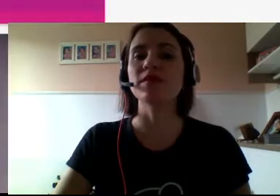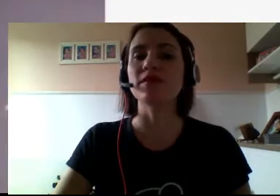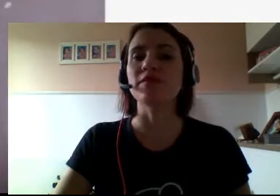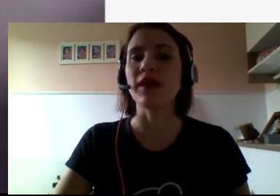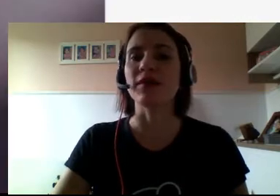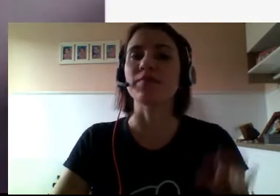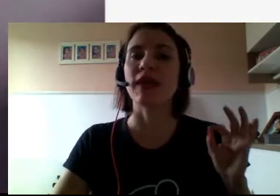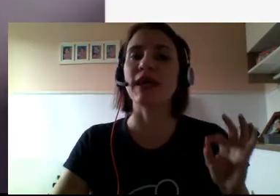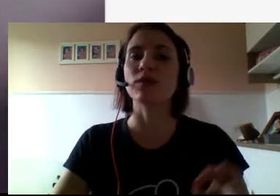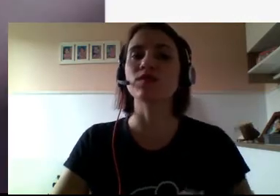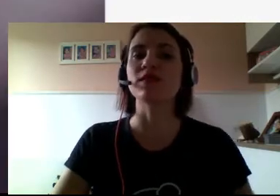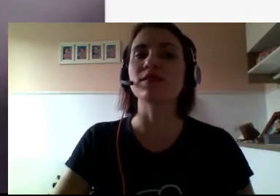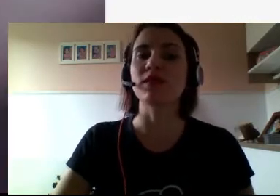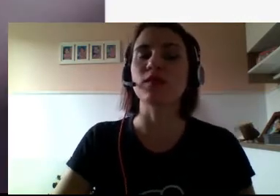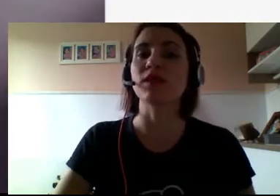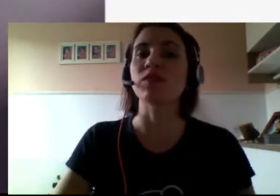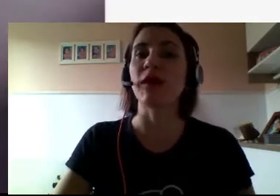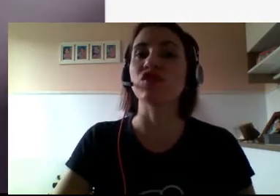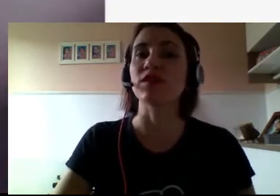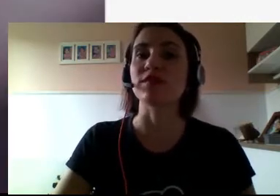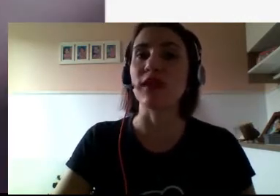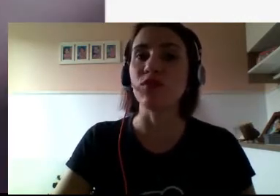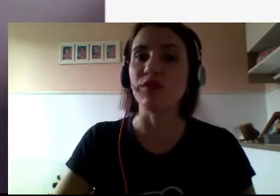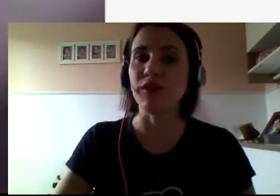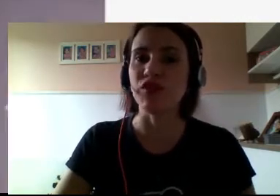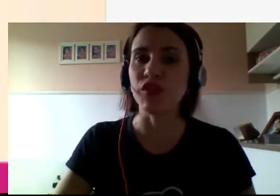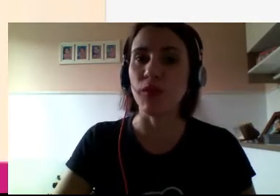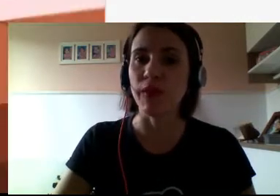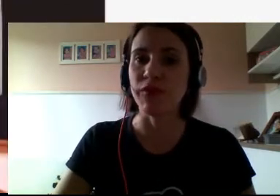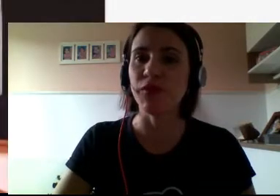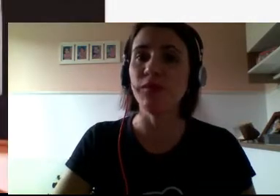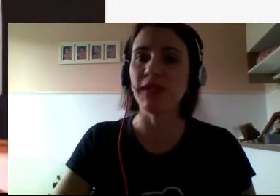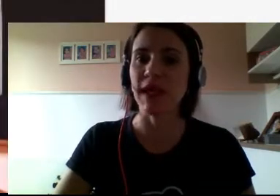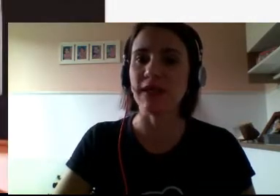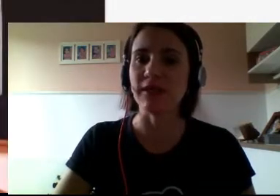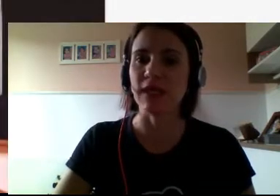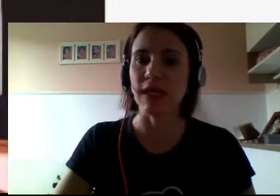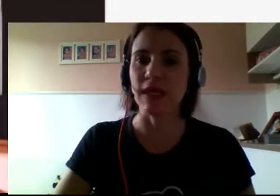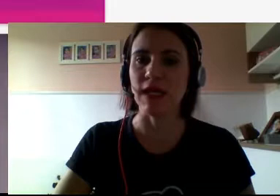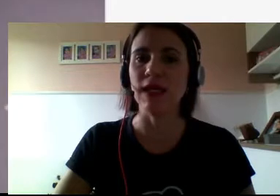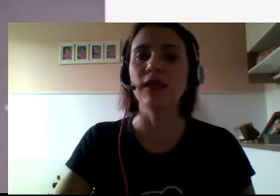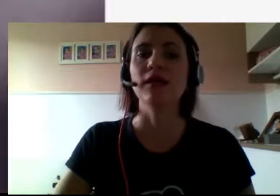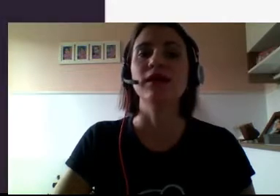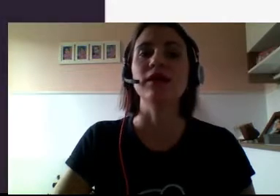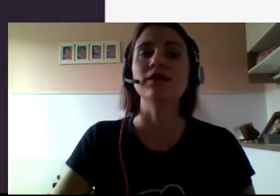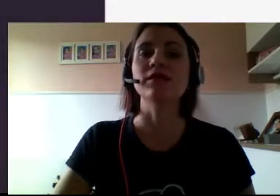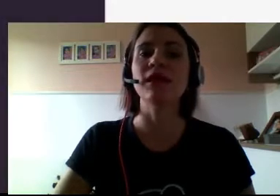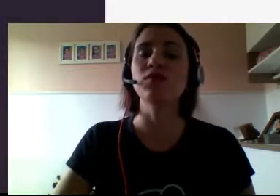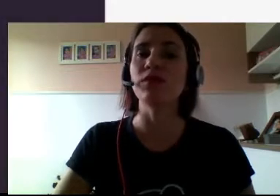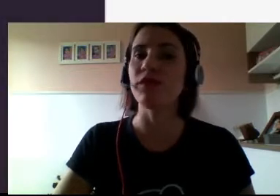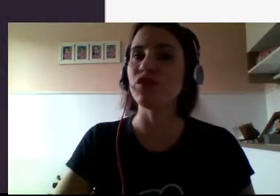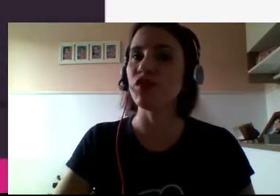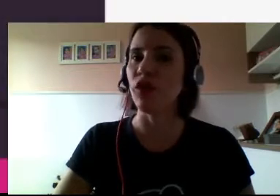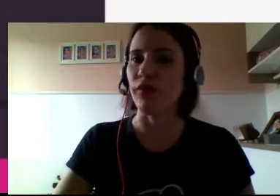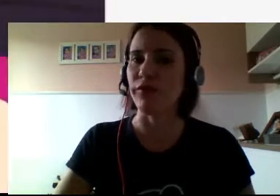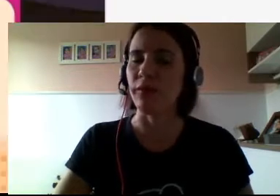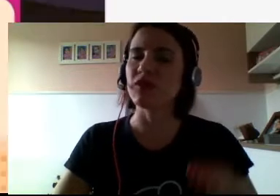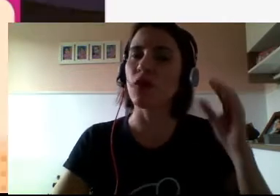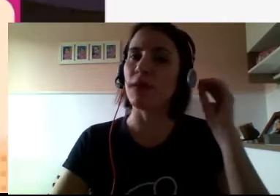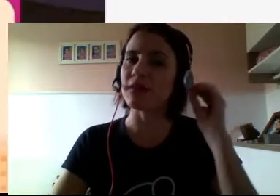vamos observar a ilustração das páginas 128 que essa daqui e